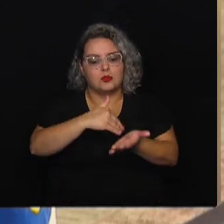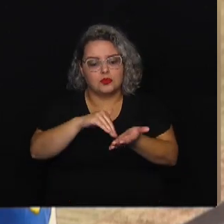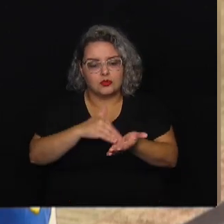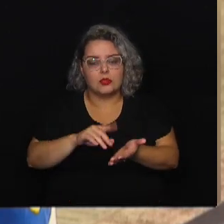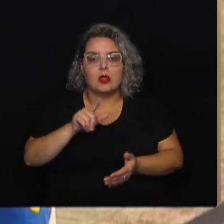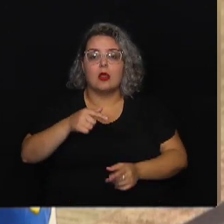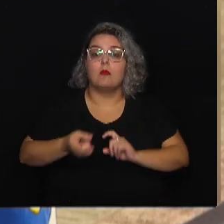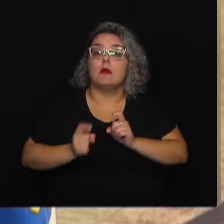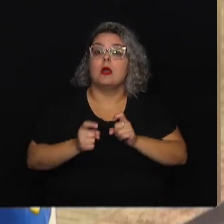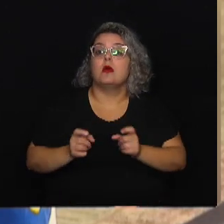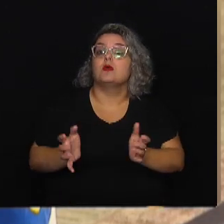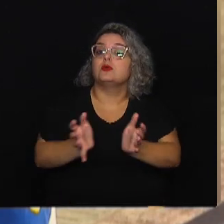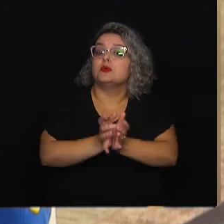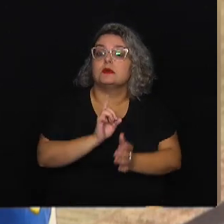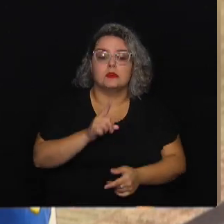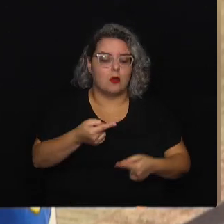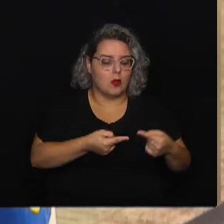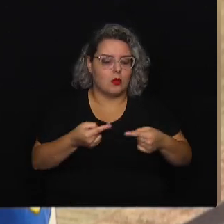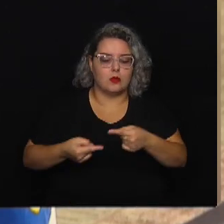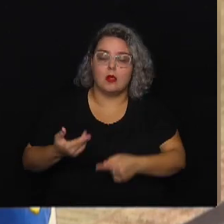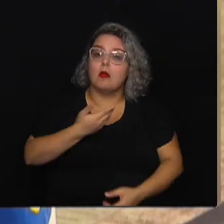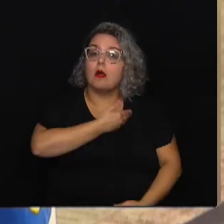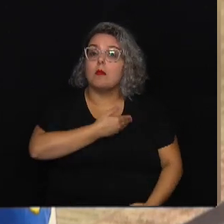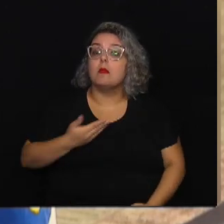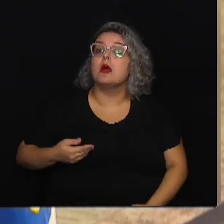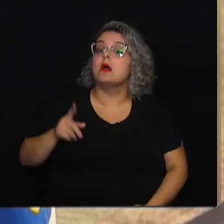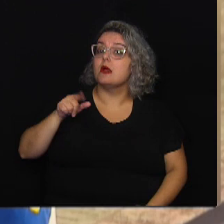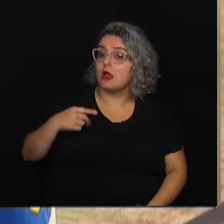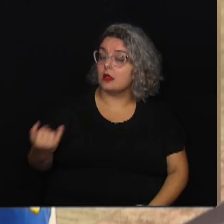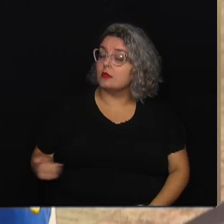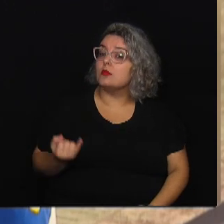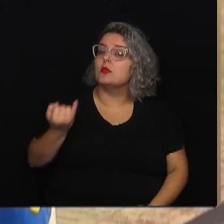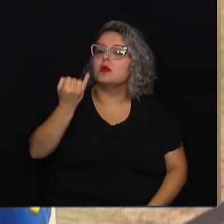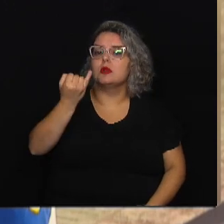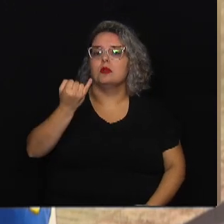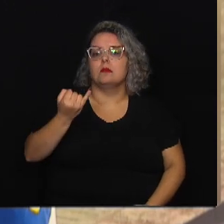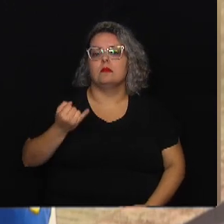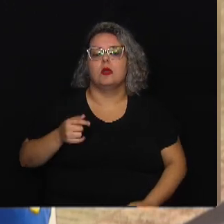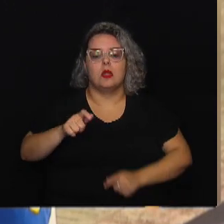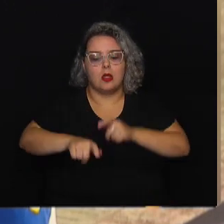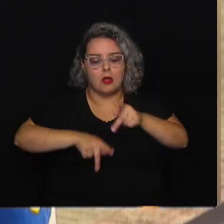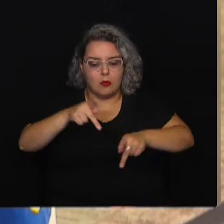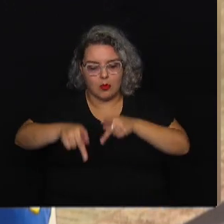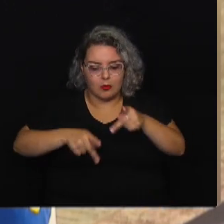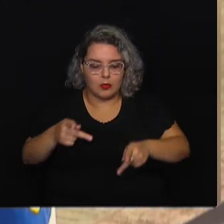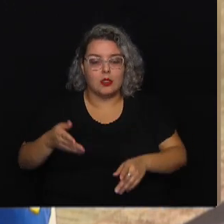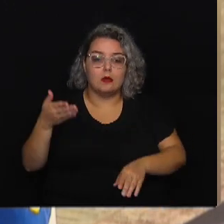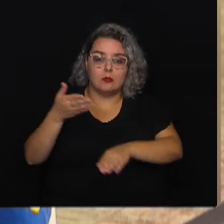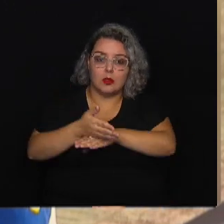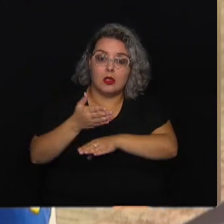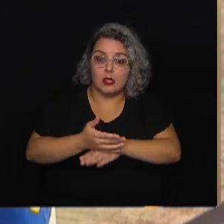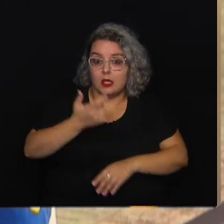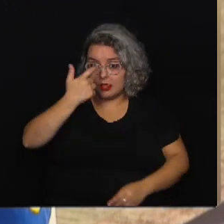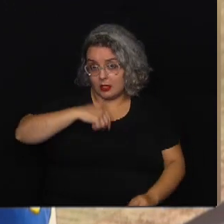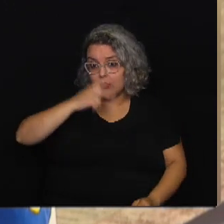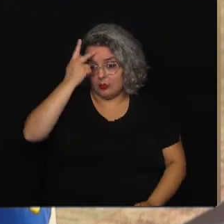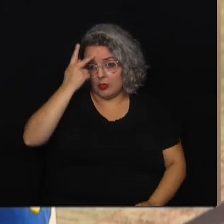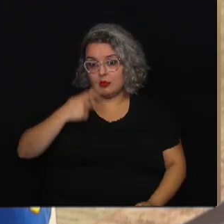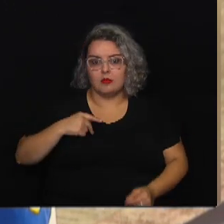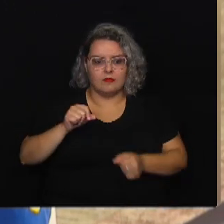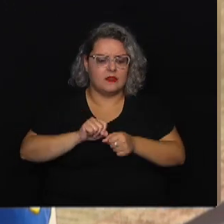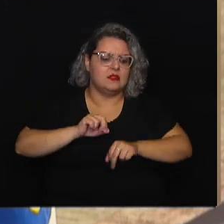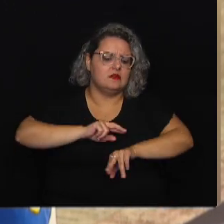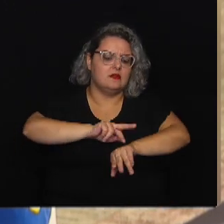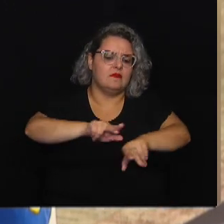da comissão, não é um debate público, mas é importante que a população participe. Eu mesmo fiz aí várias perguntas que